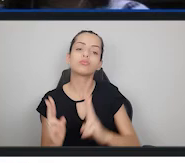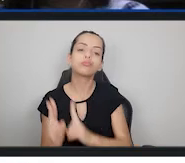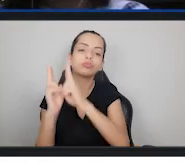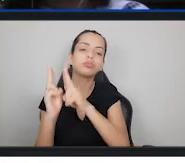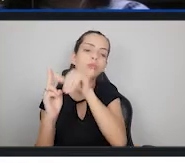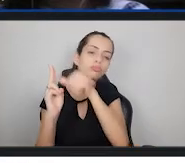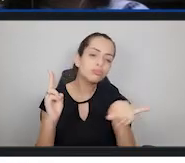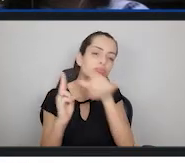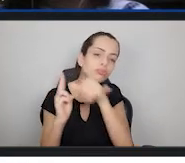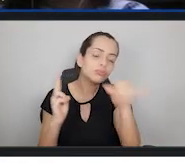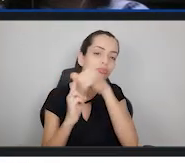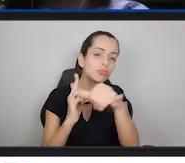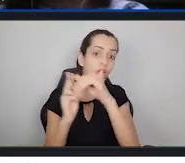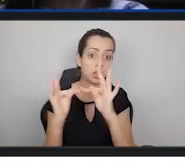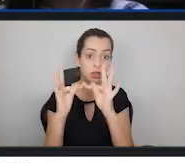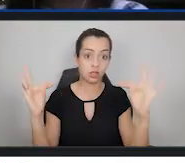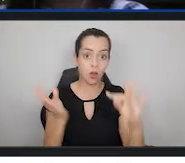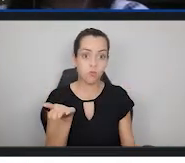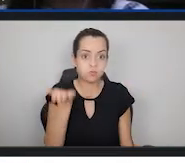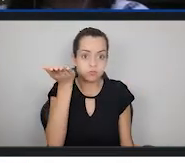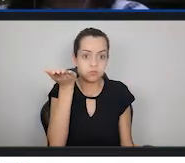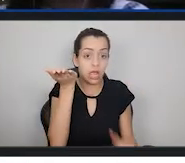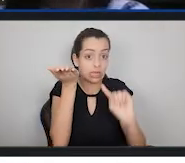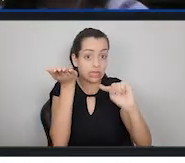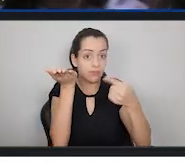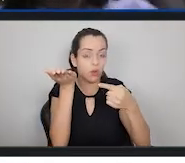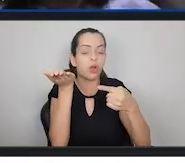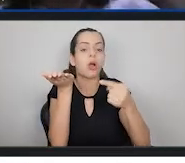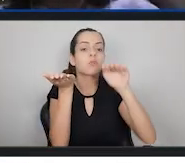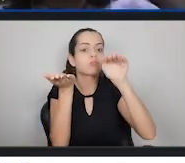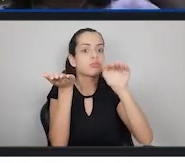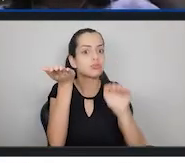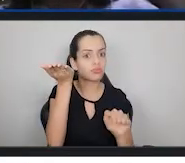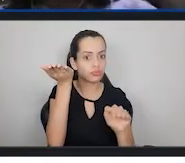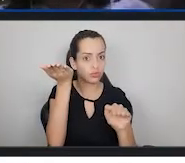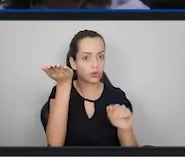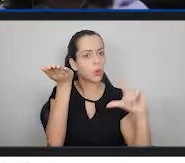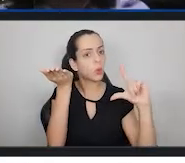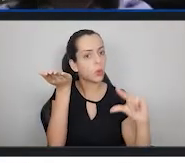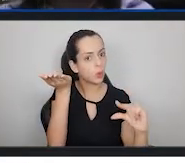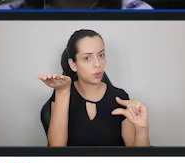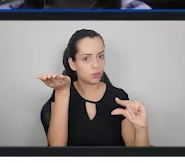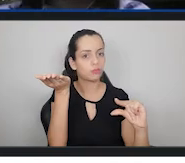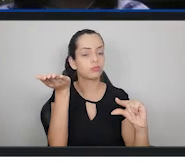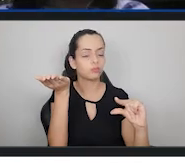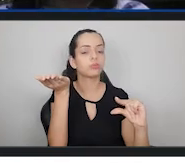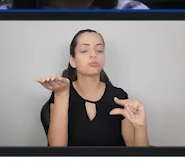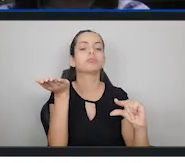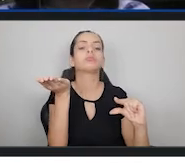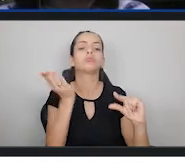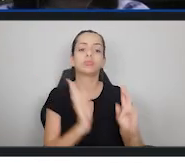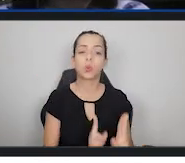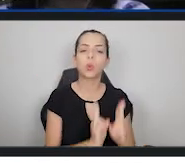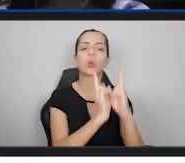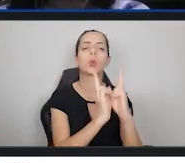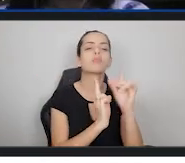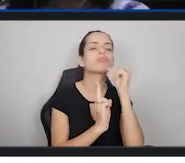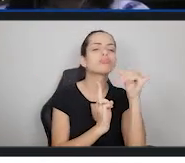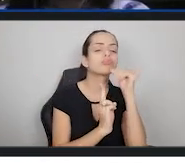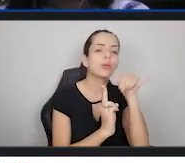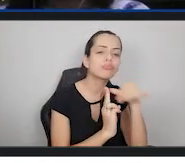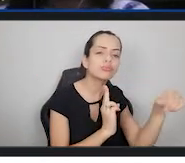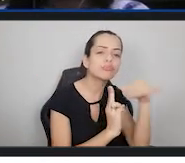em seguida, lá na frente, você faz o rebaixamento via subestação de distribuição ou uma